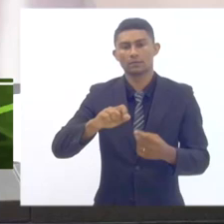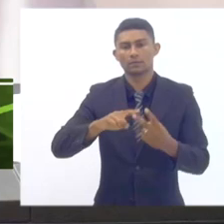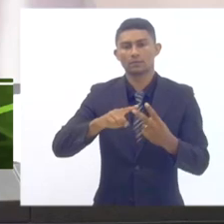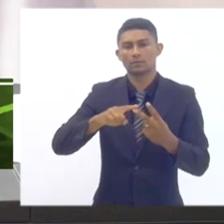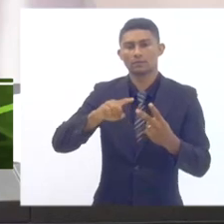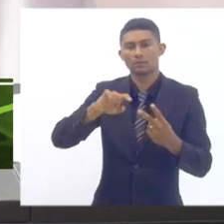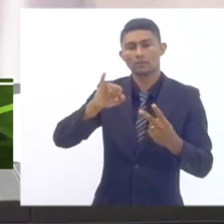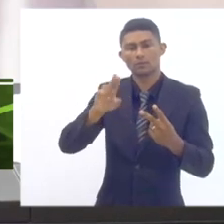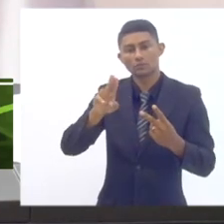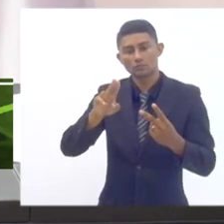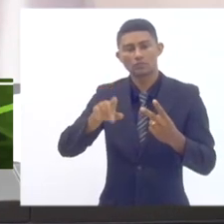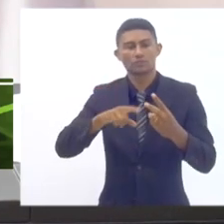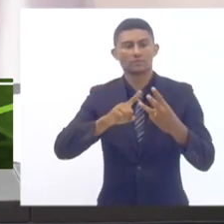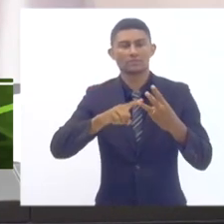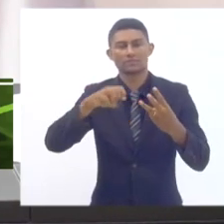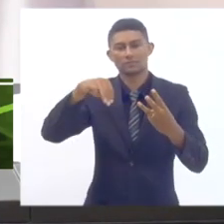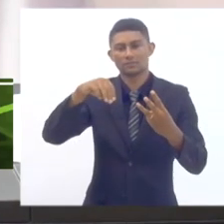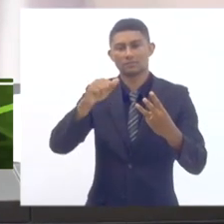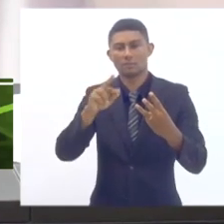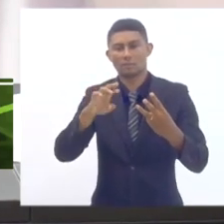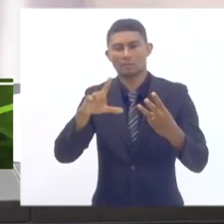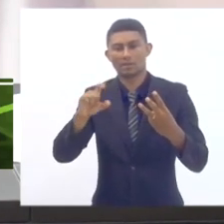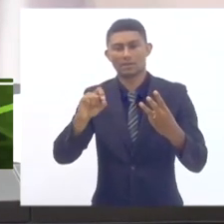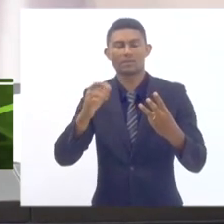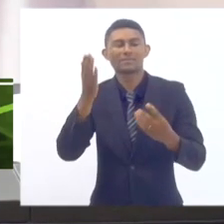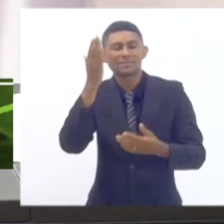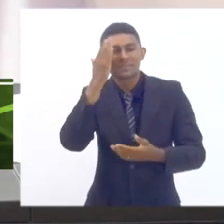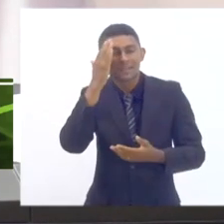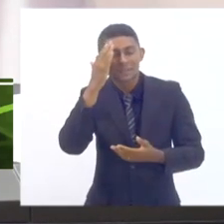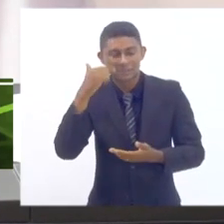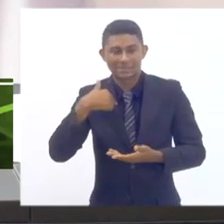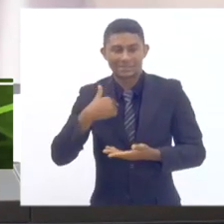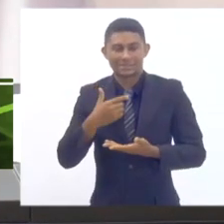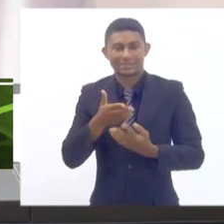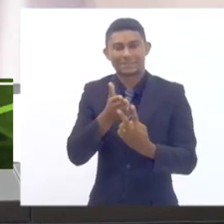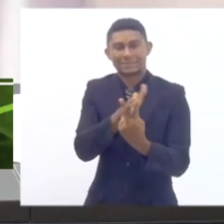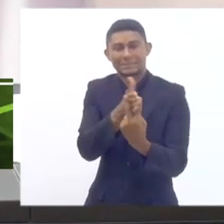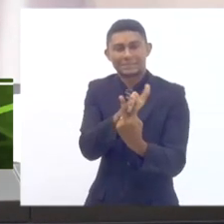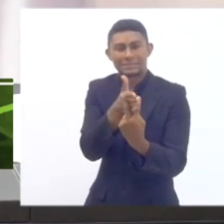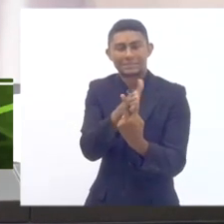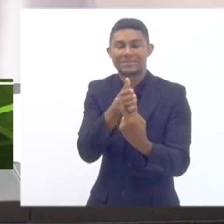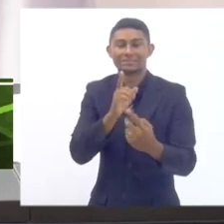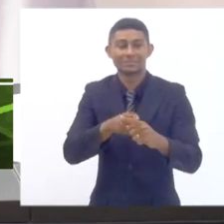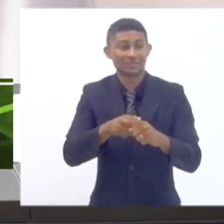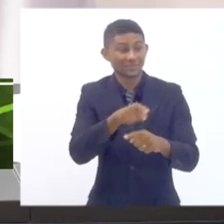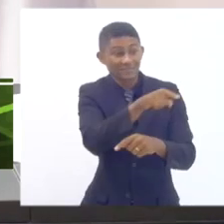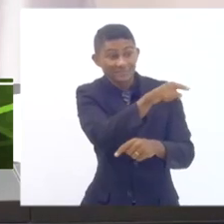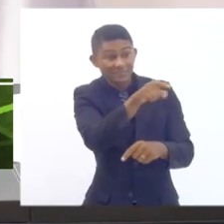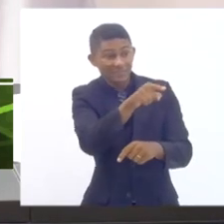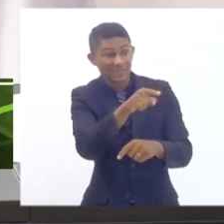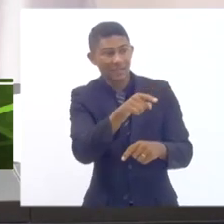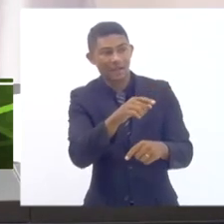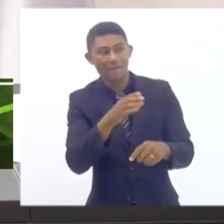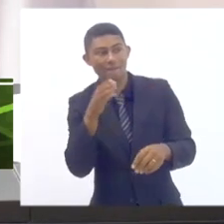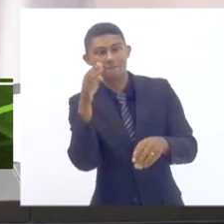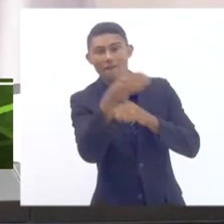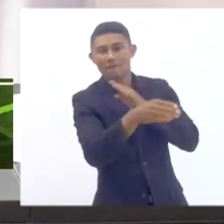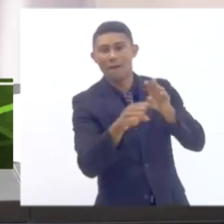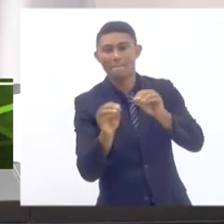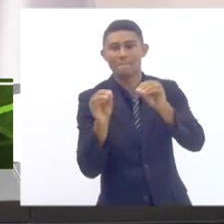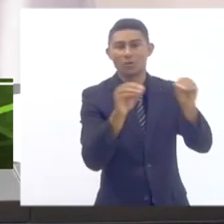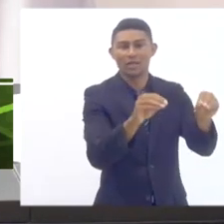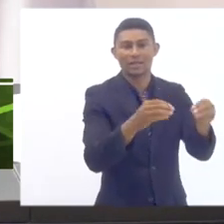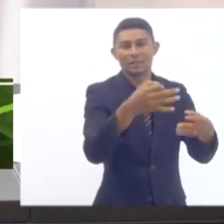Marcelão, você sabe que eu estou dividido, não queria que vocês fossem para o tribunal, mas a gente está aqui para